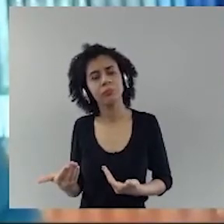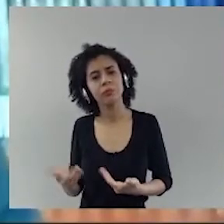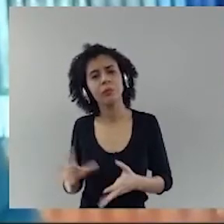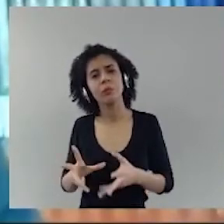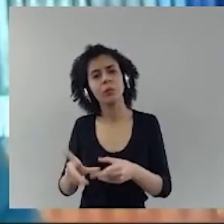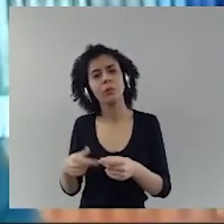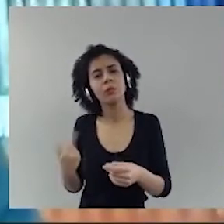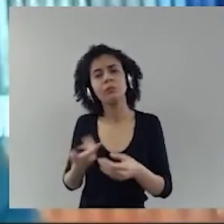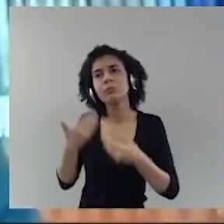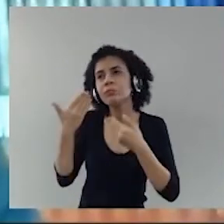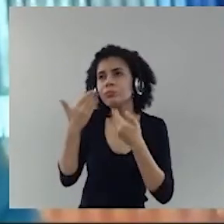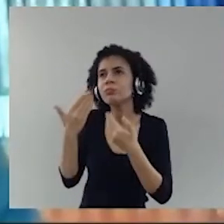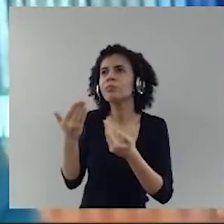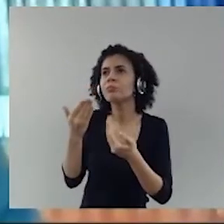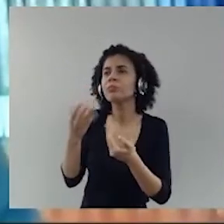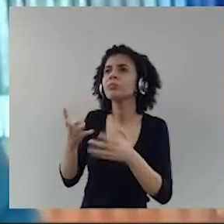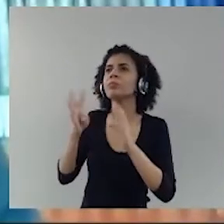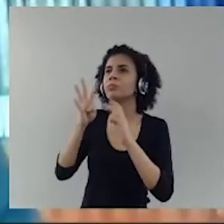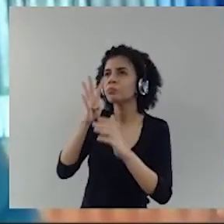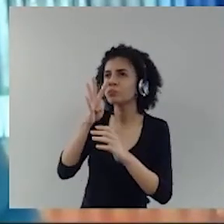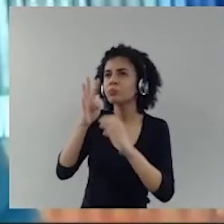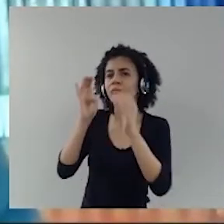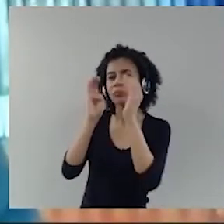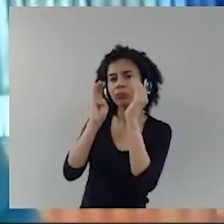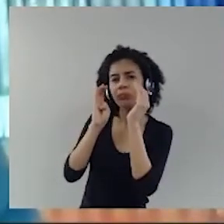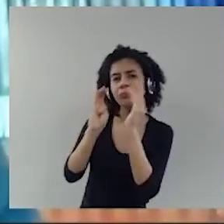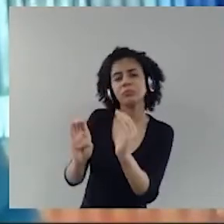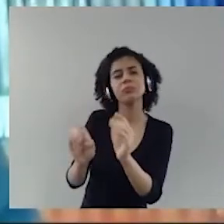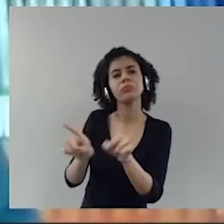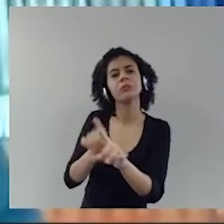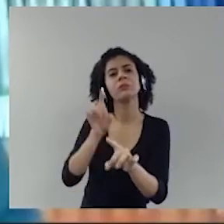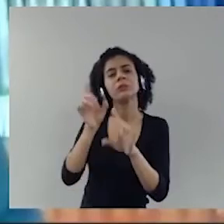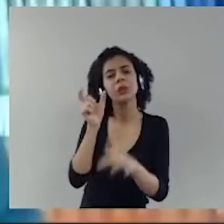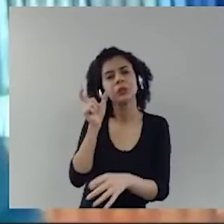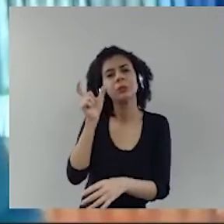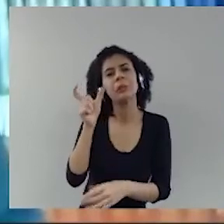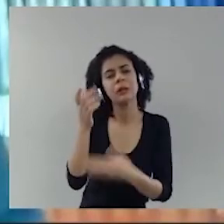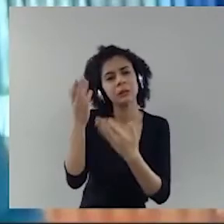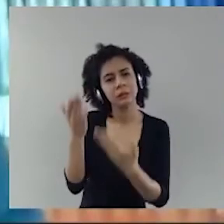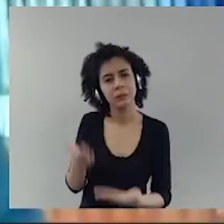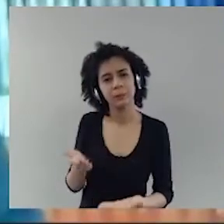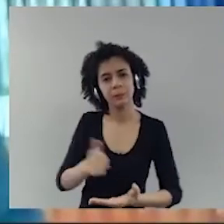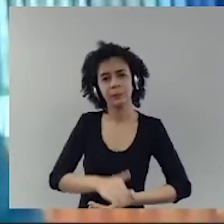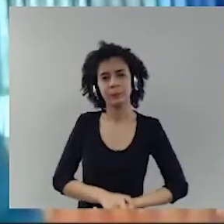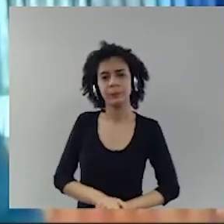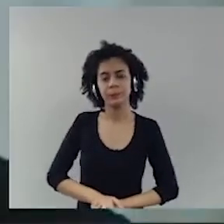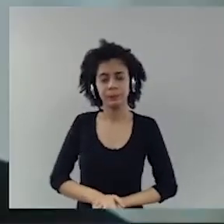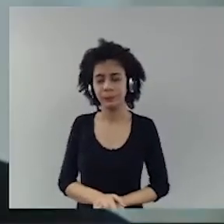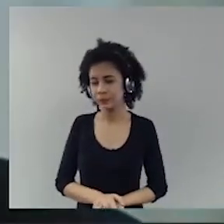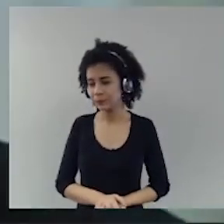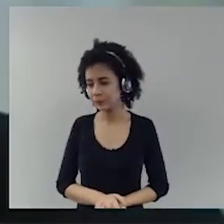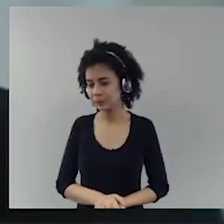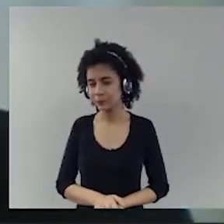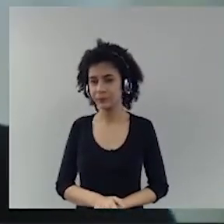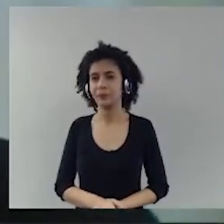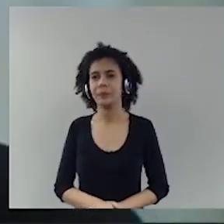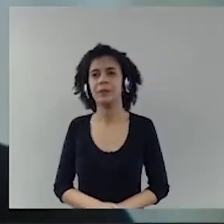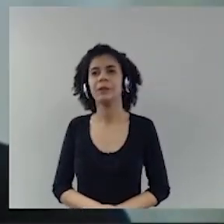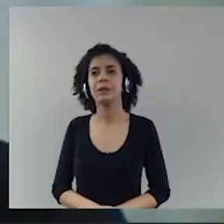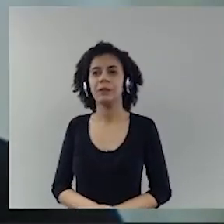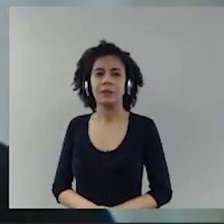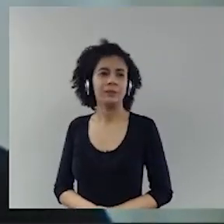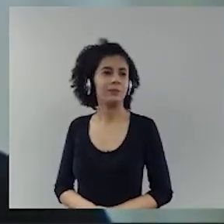as nossas honras de respeito e especial admiração e obrigado